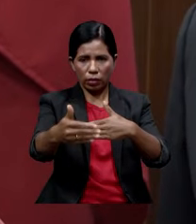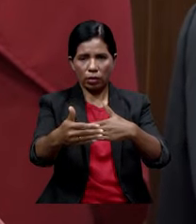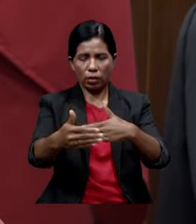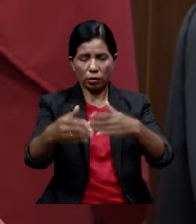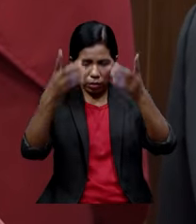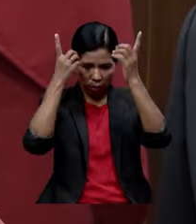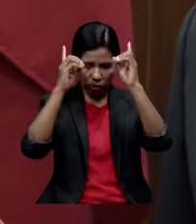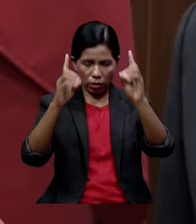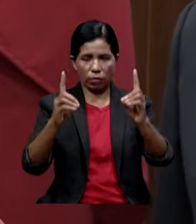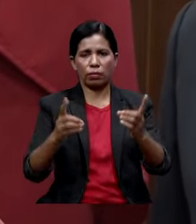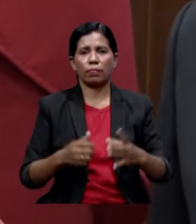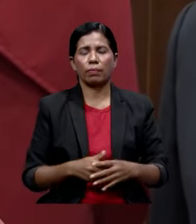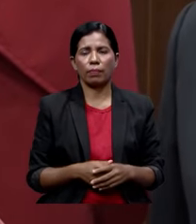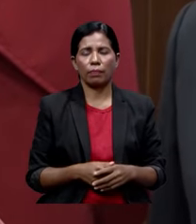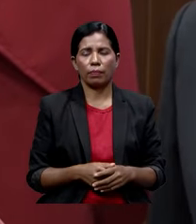desses assuntos.